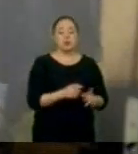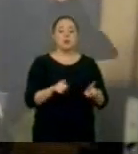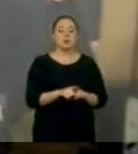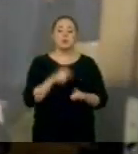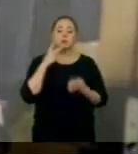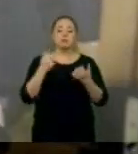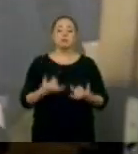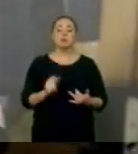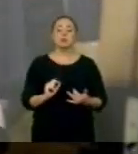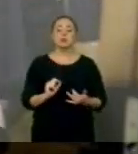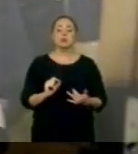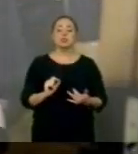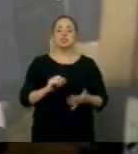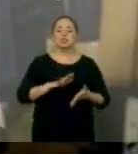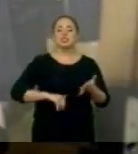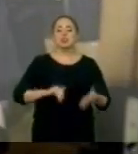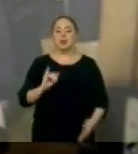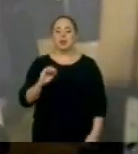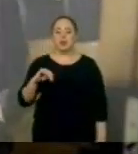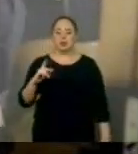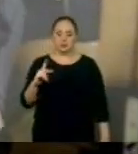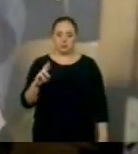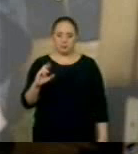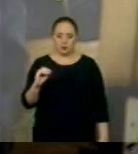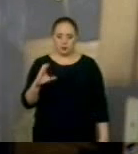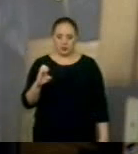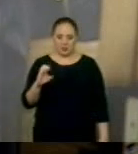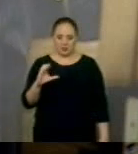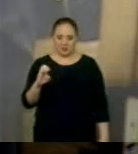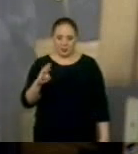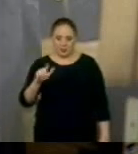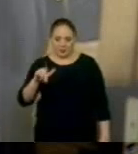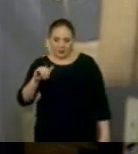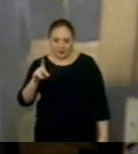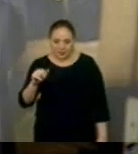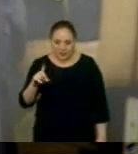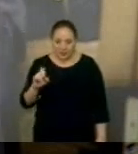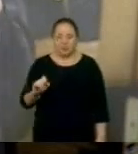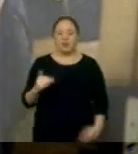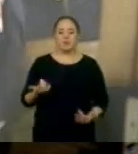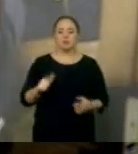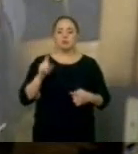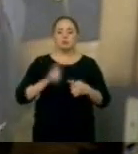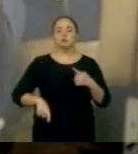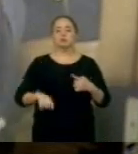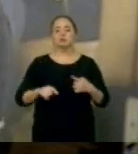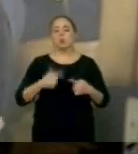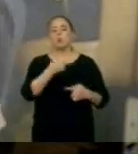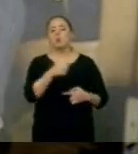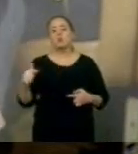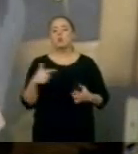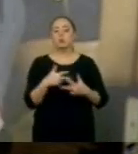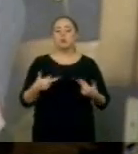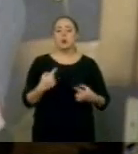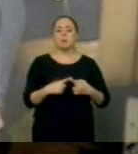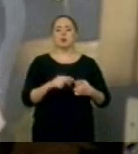exatamente afastando essa improcessabilidade. Portanto, não haveria mesmo que se cogitar da vedação expressa em relação a outras medidas cautelares,